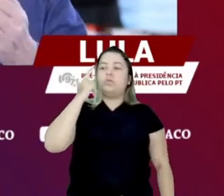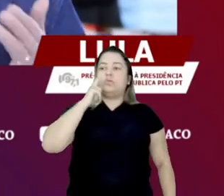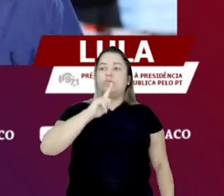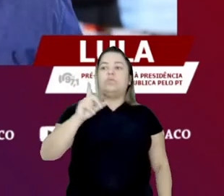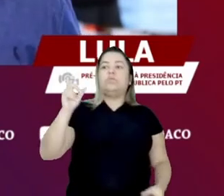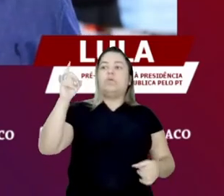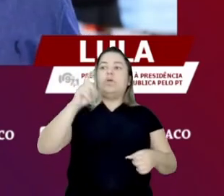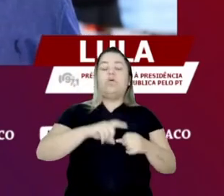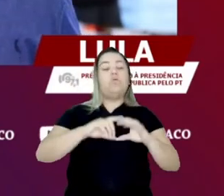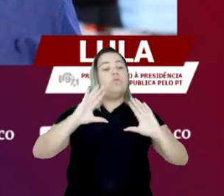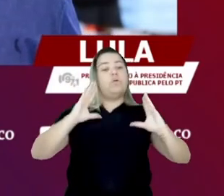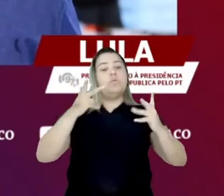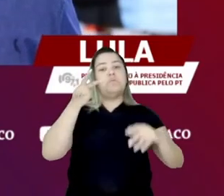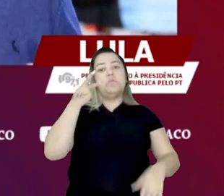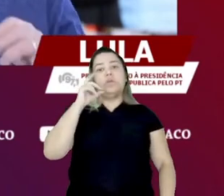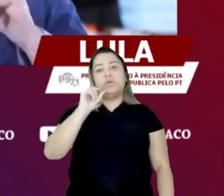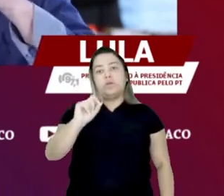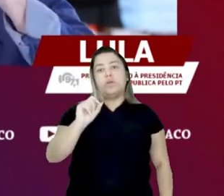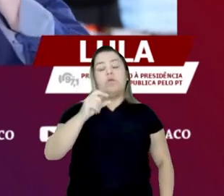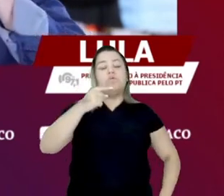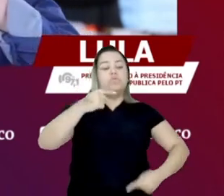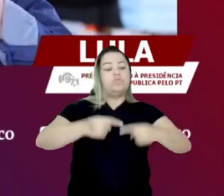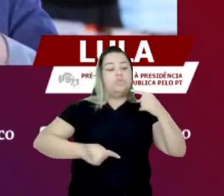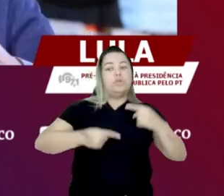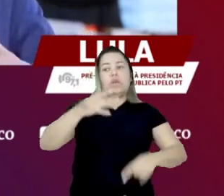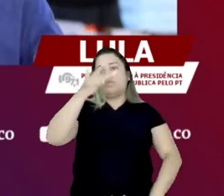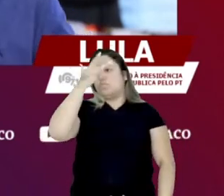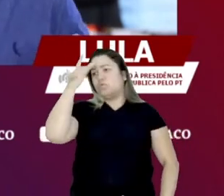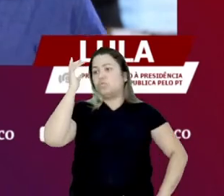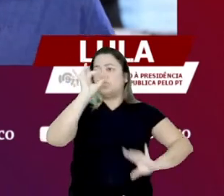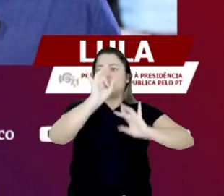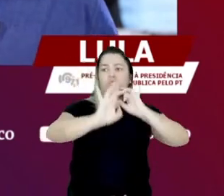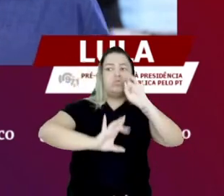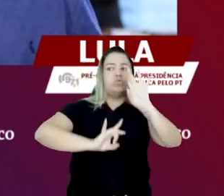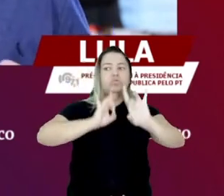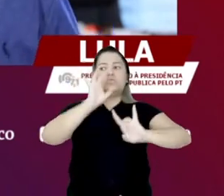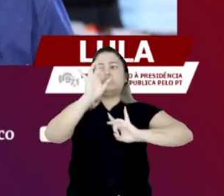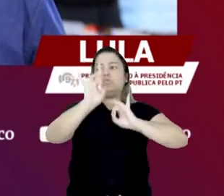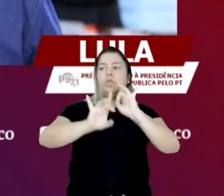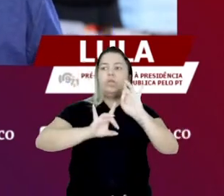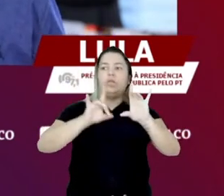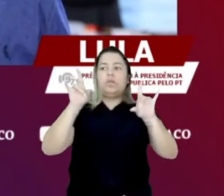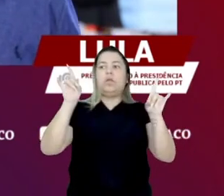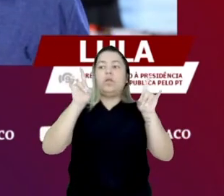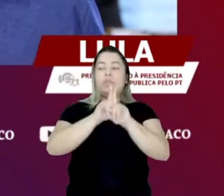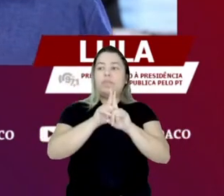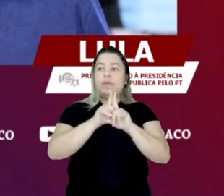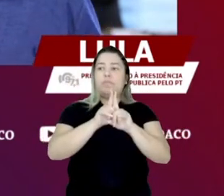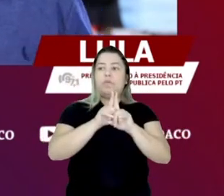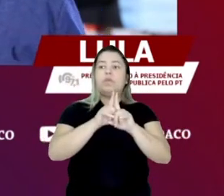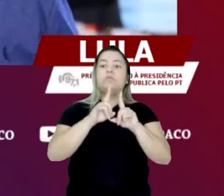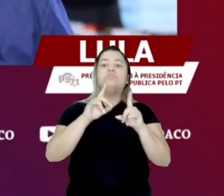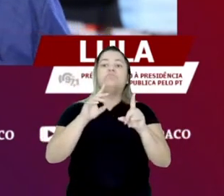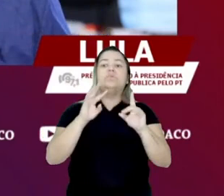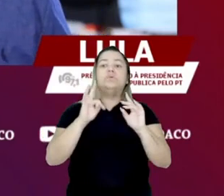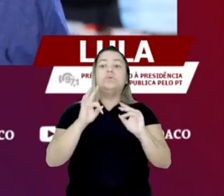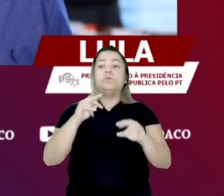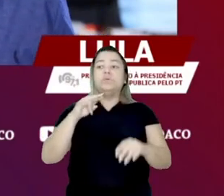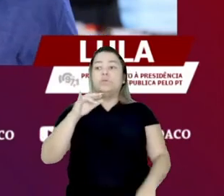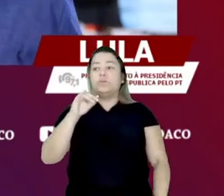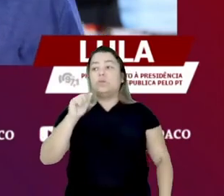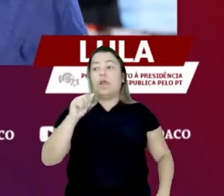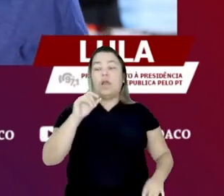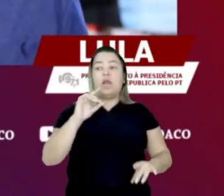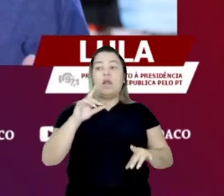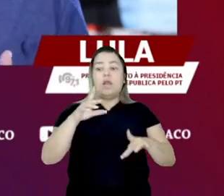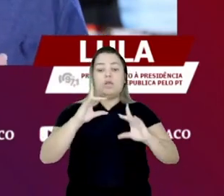profissionalmente possível de criar, sabe? Inclusive ajudar a família, como é que a família trata essas pessoas que às vezes, sabe, são de